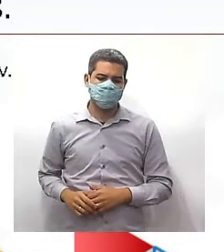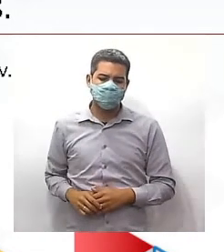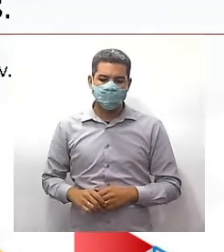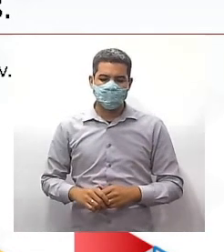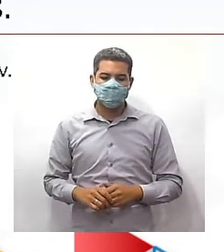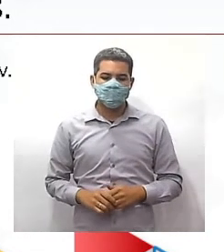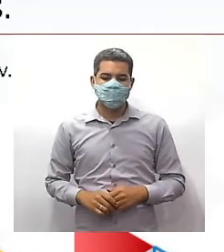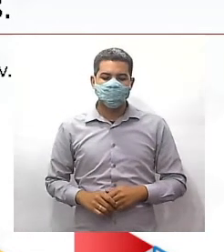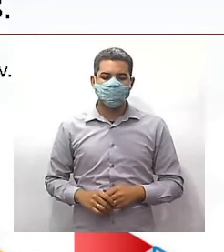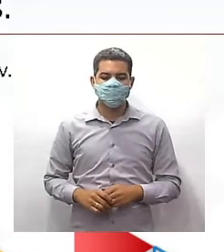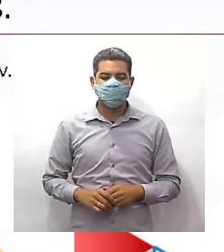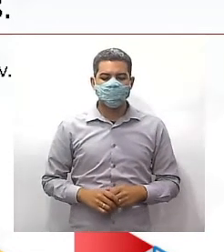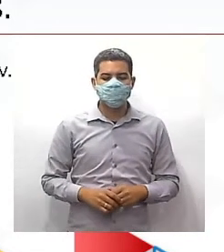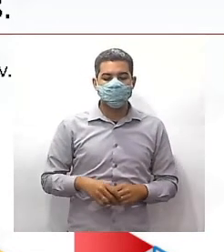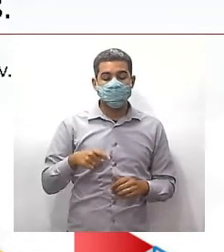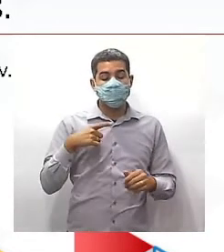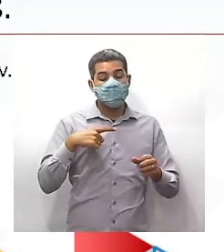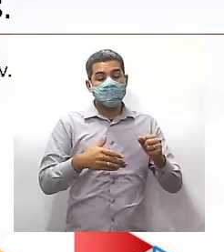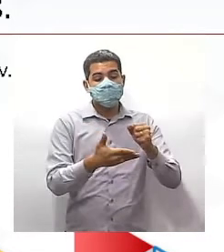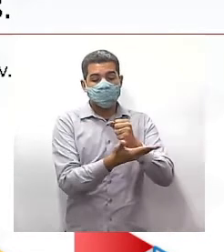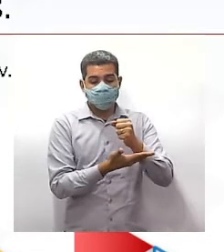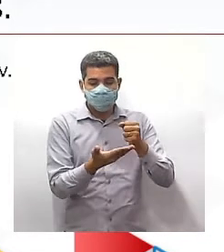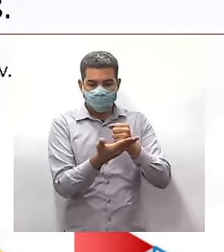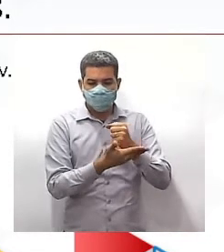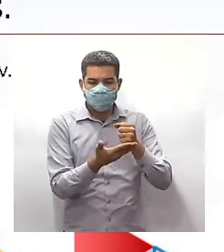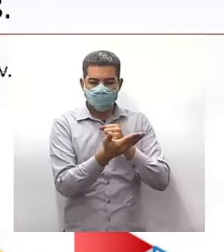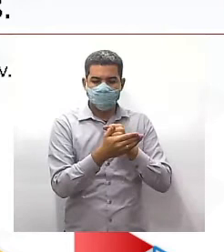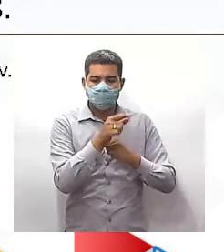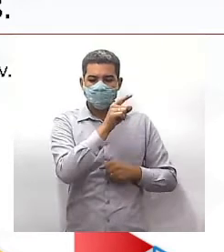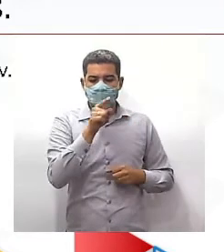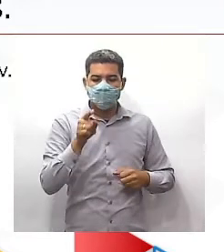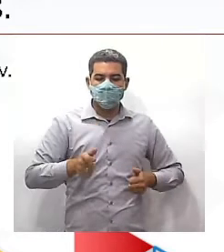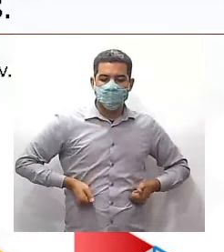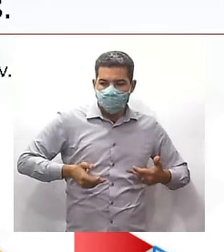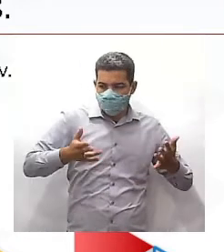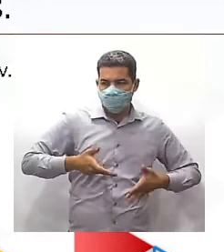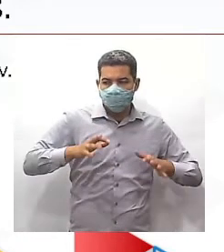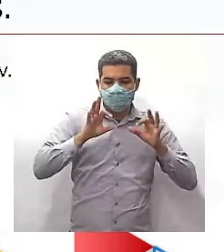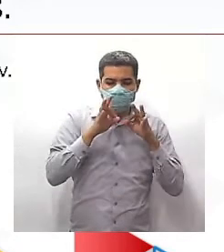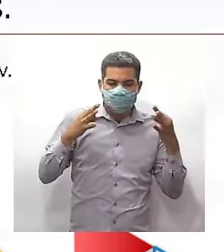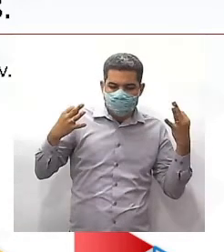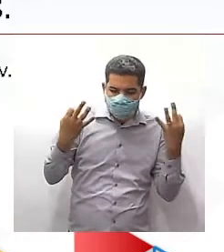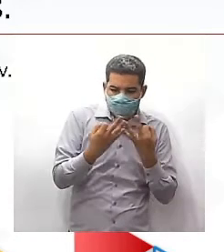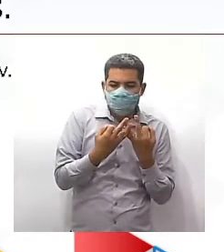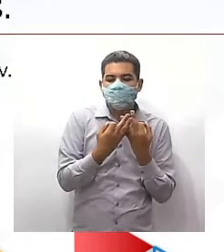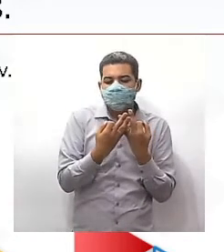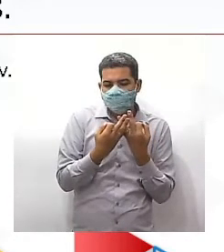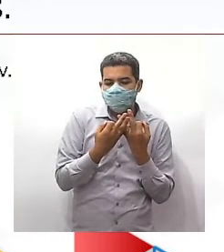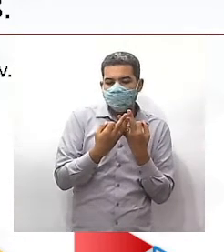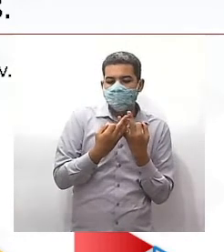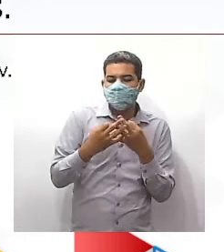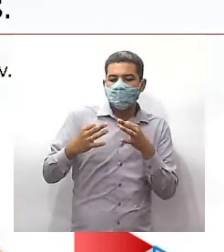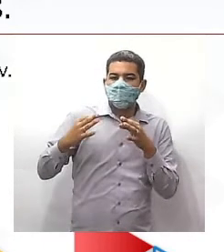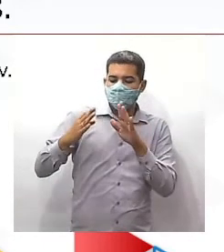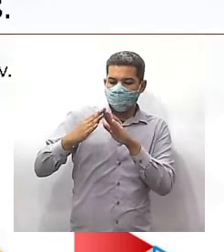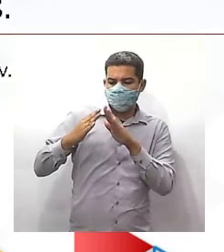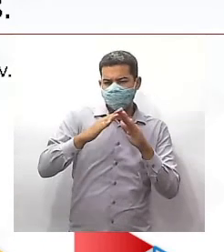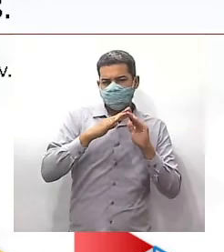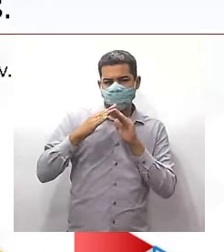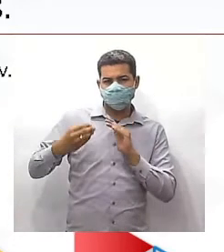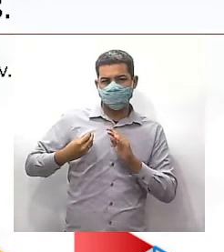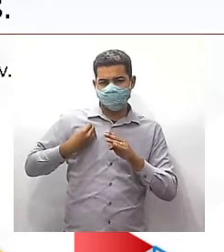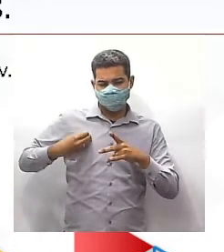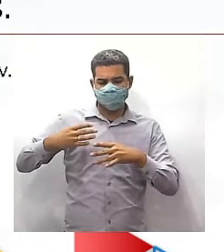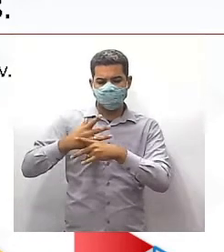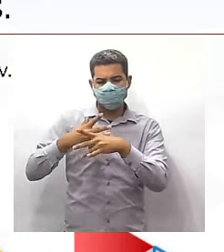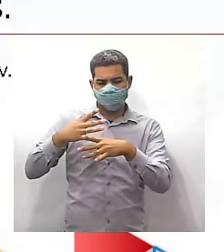IPCA, que toma como base os gastos das famílias residentes nas áreas urbanas, com